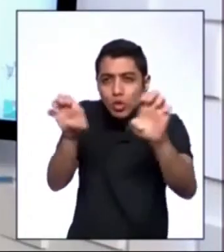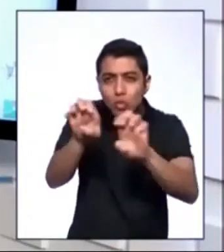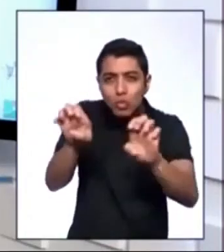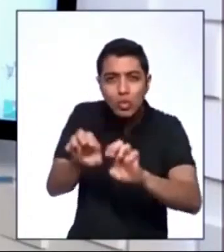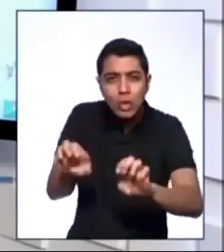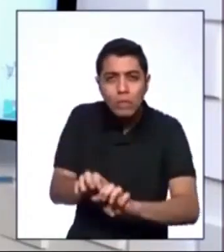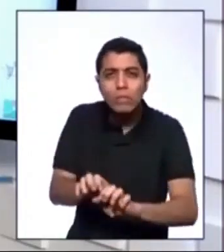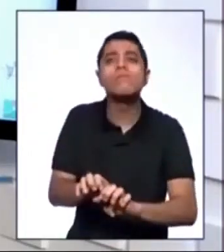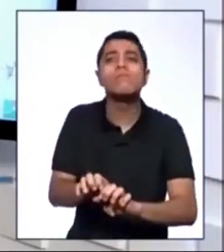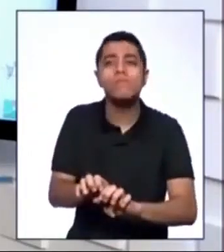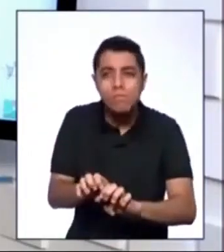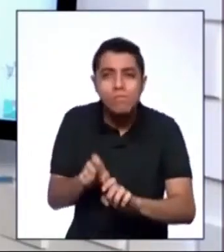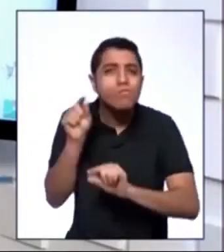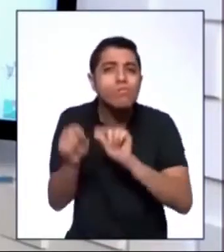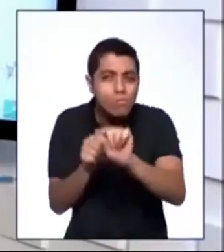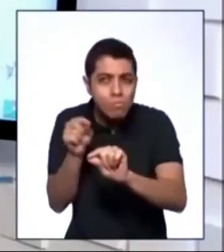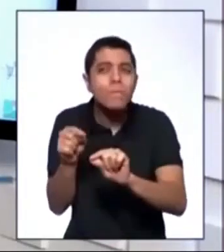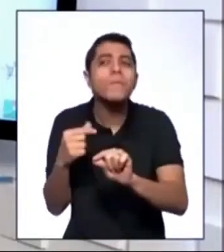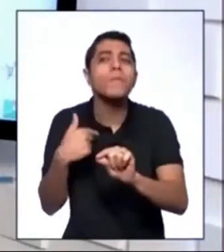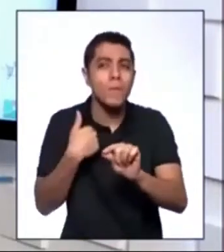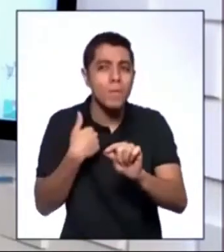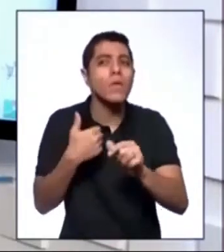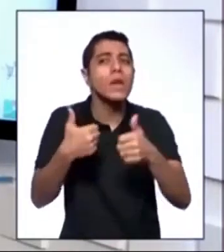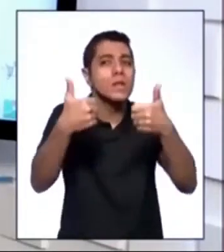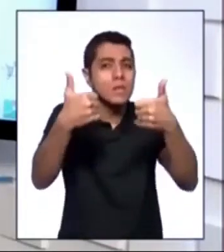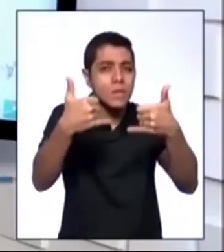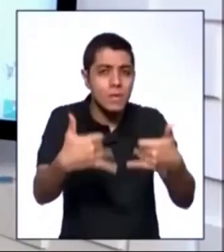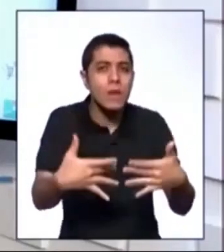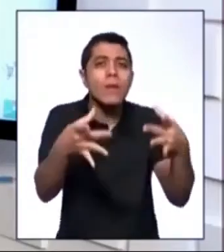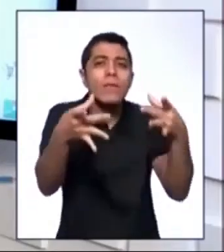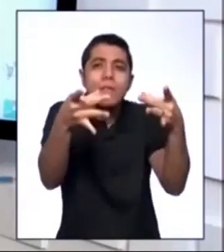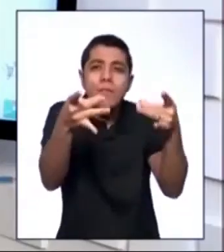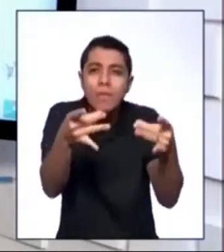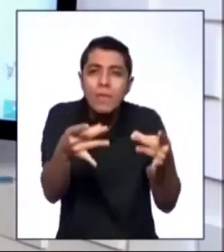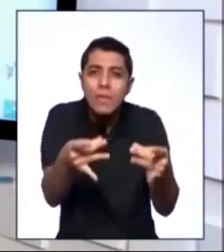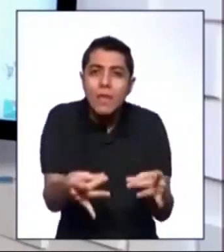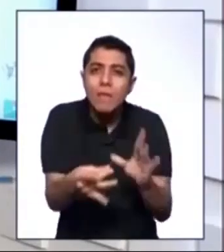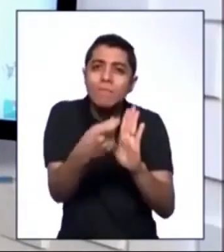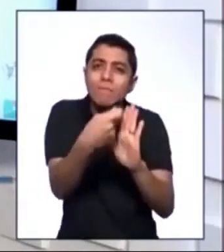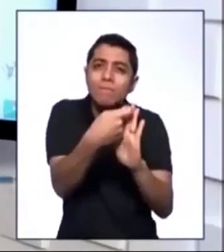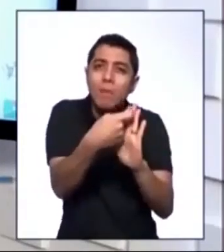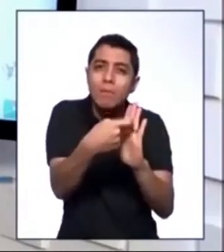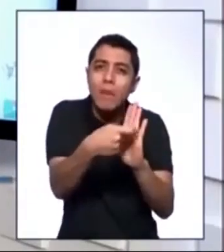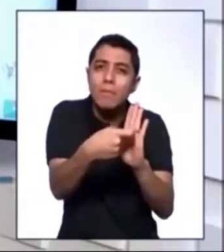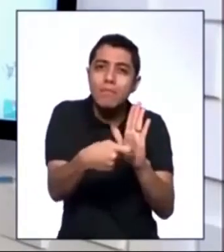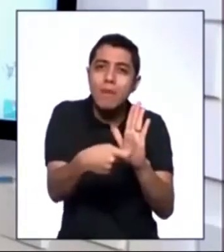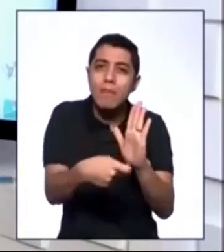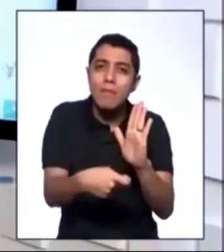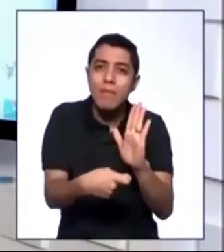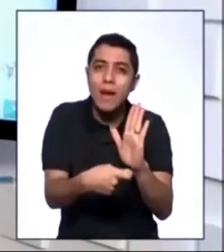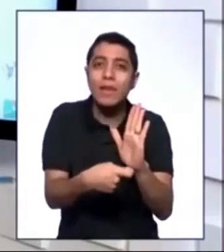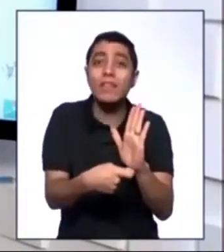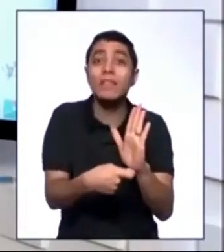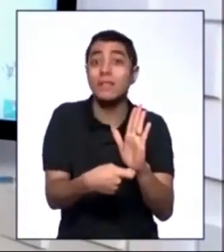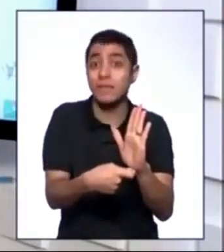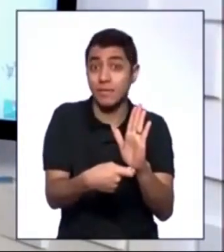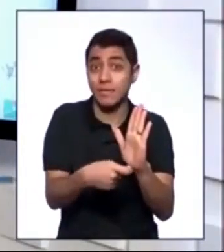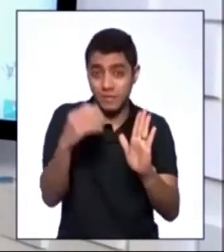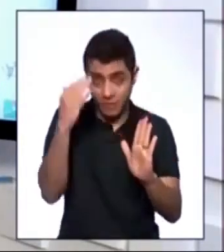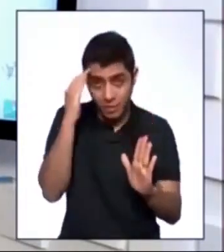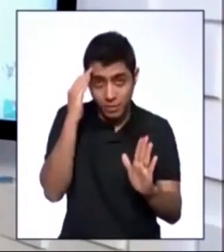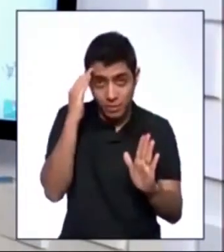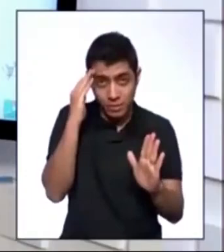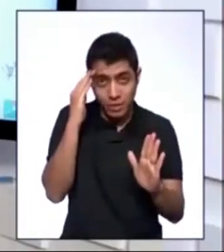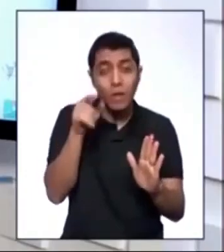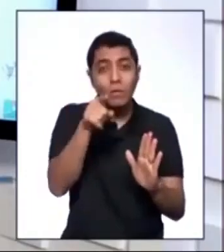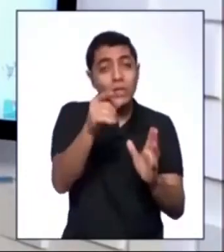e descrevo aquela estrutura. E aí, se você quiser escrever textos bons, como esse que eu estou vendo, eu